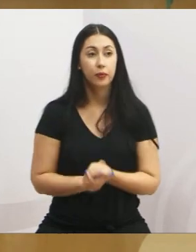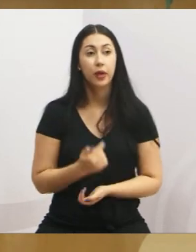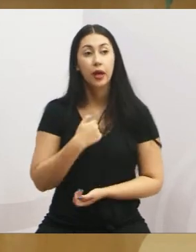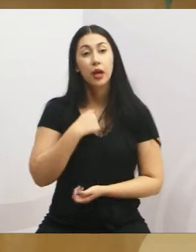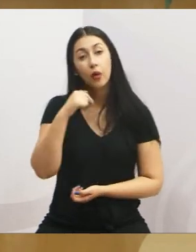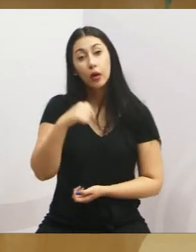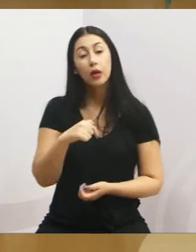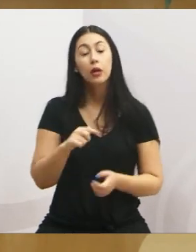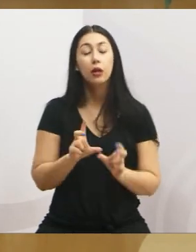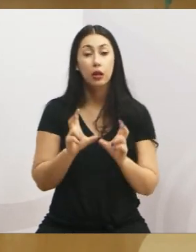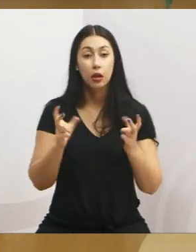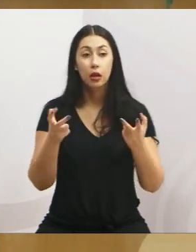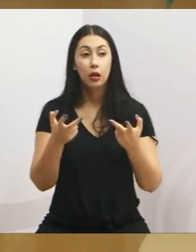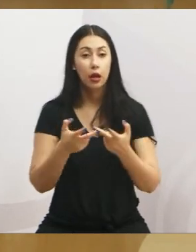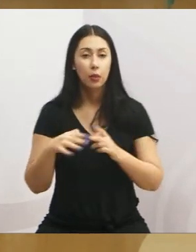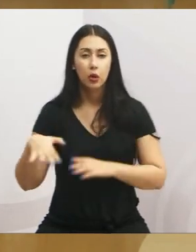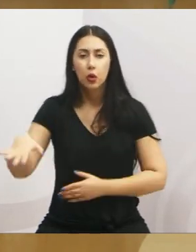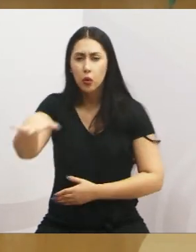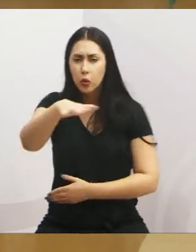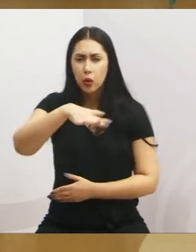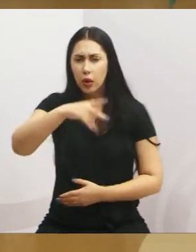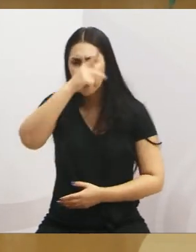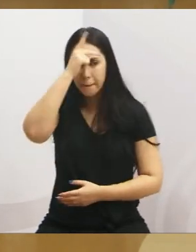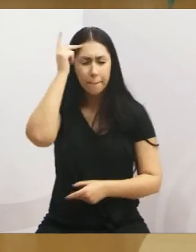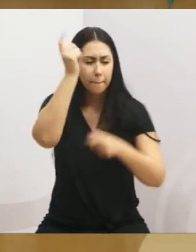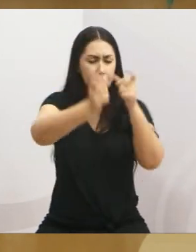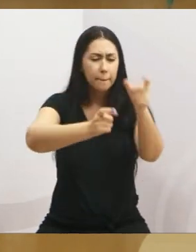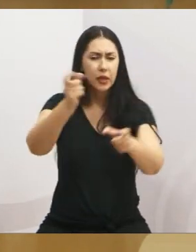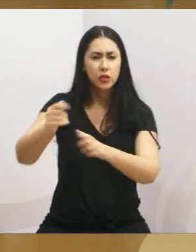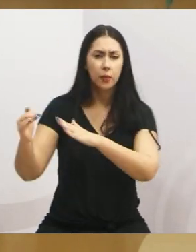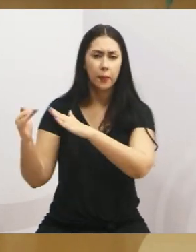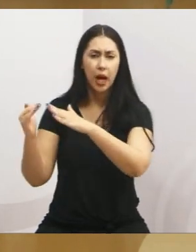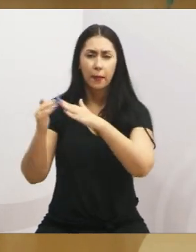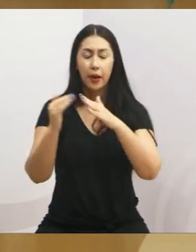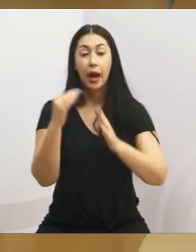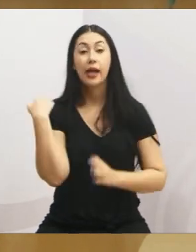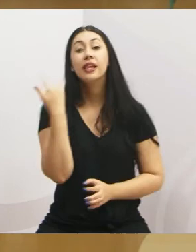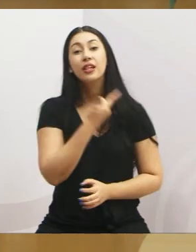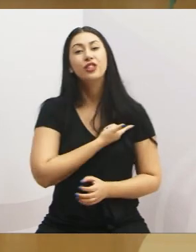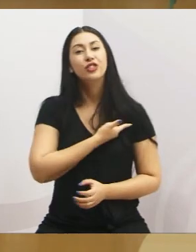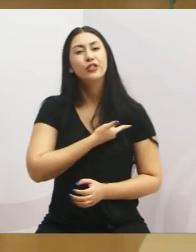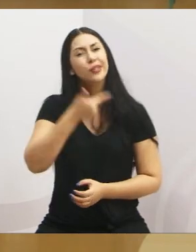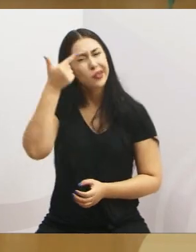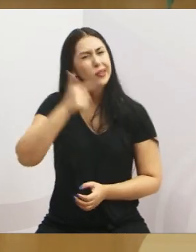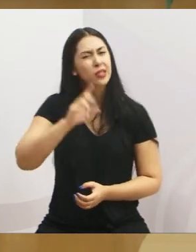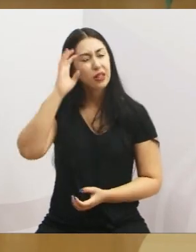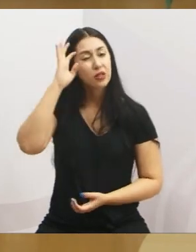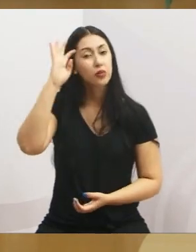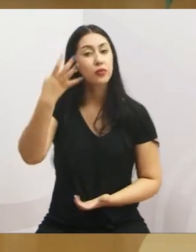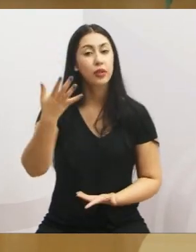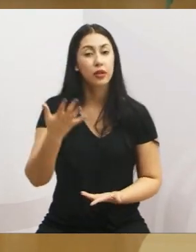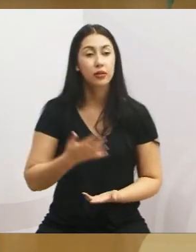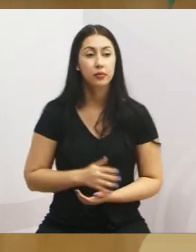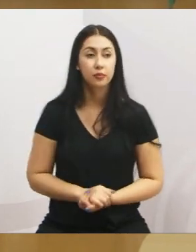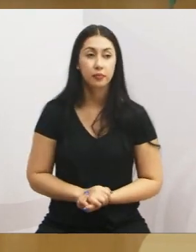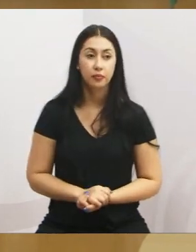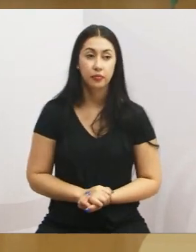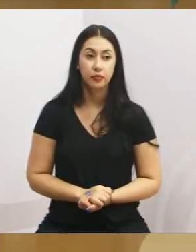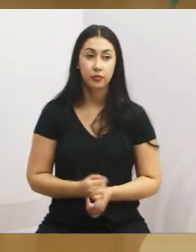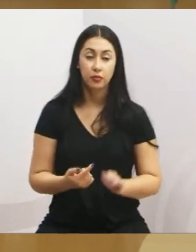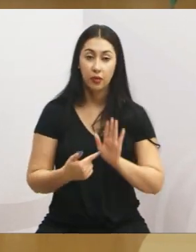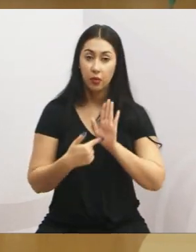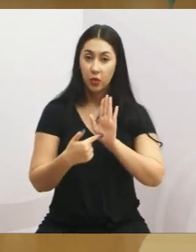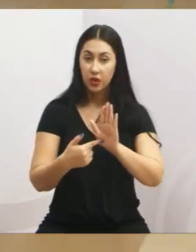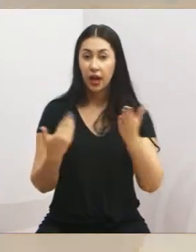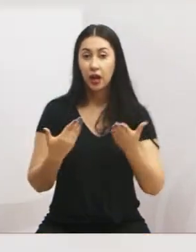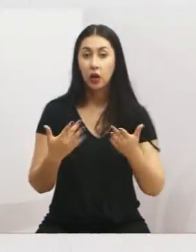nessa casa, todos os moradores, e a gente faça acontecer. Vou colocar os